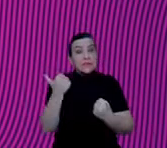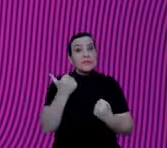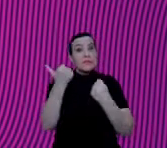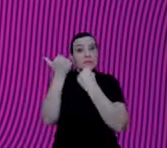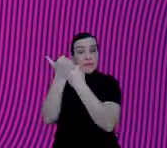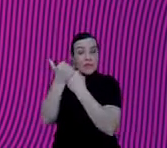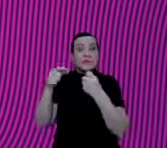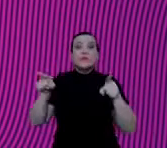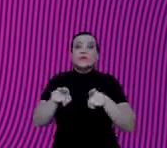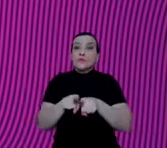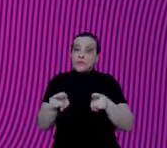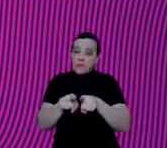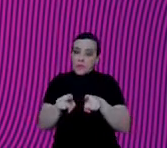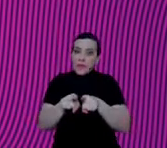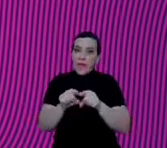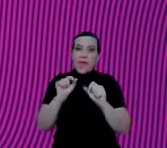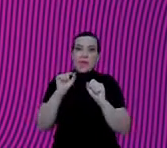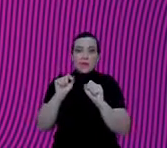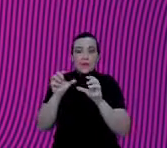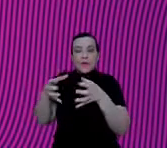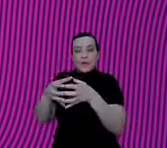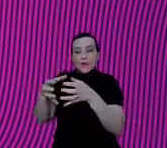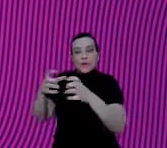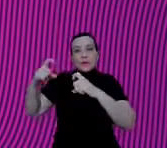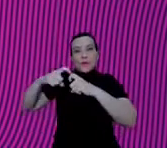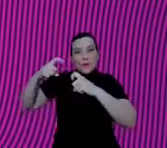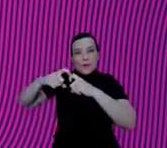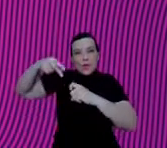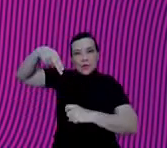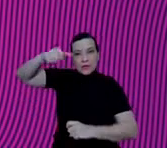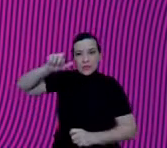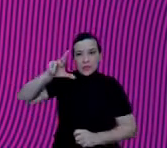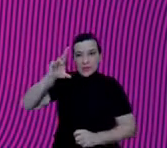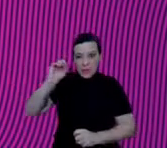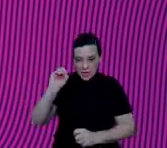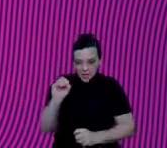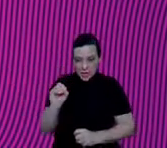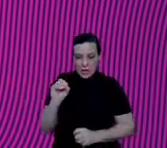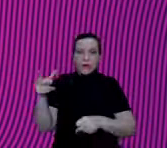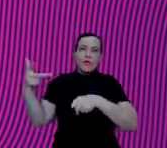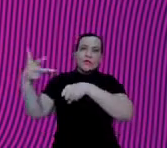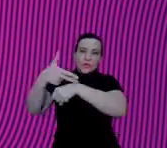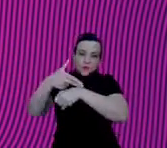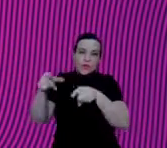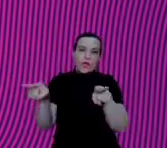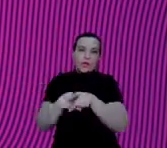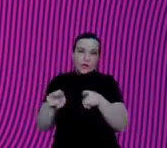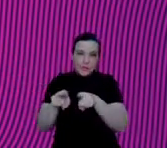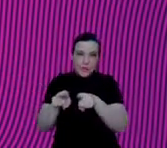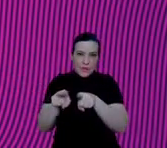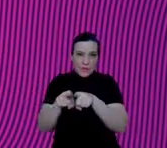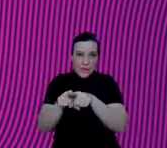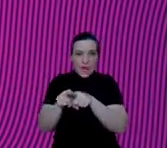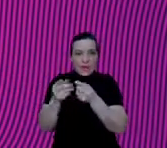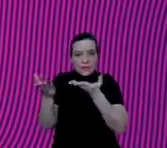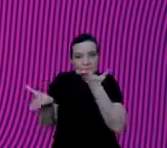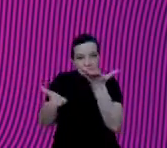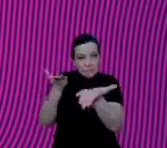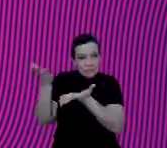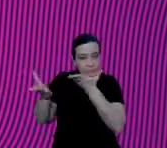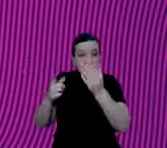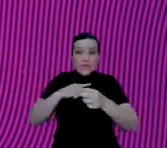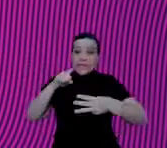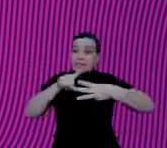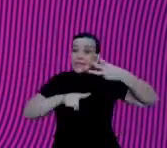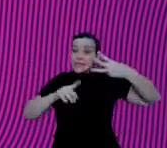nossos neurologistas, neurocirurgiões e neurointervencionistas. Nós temos três principais linhas de